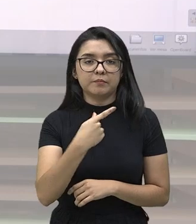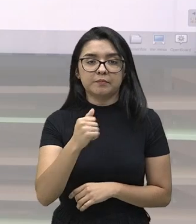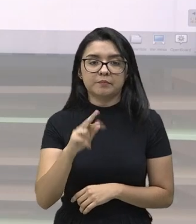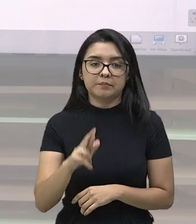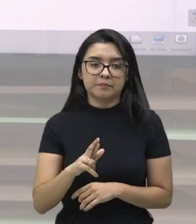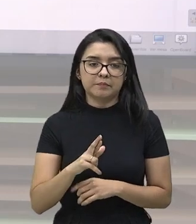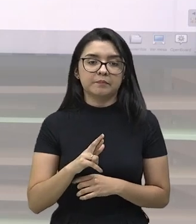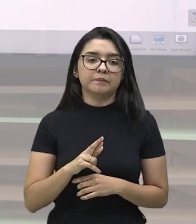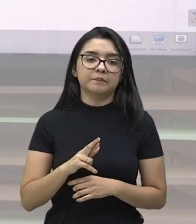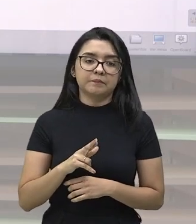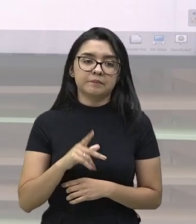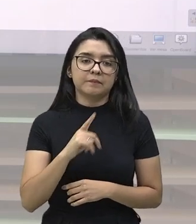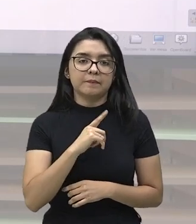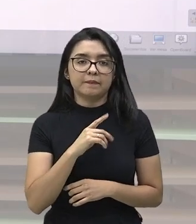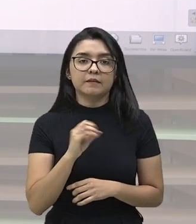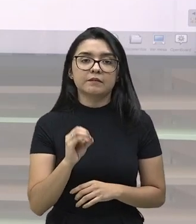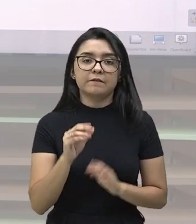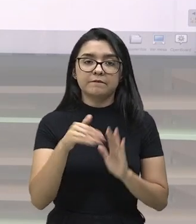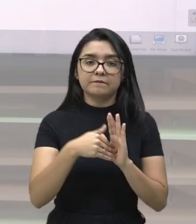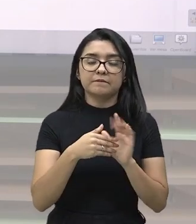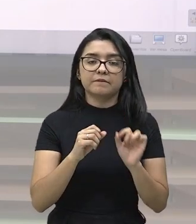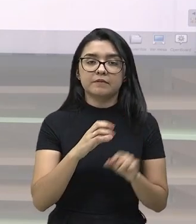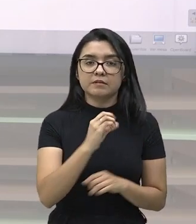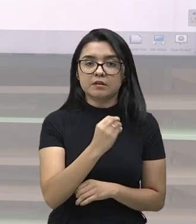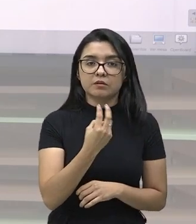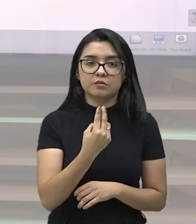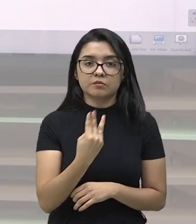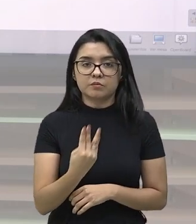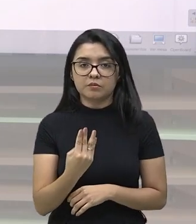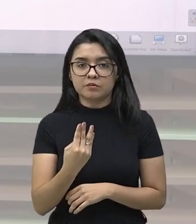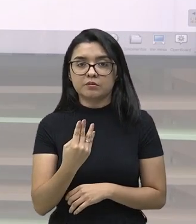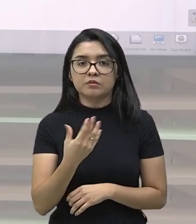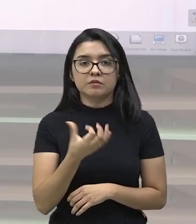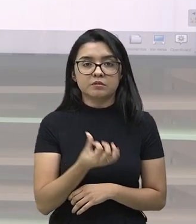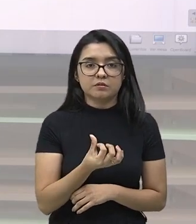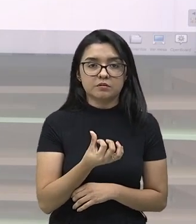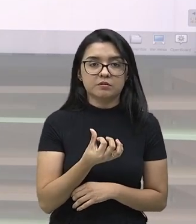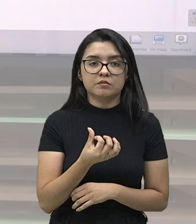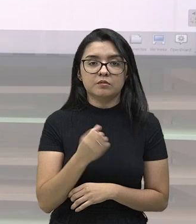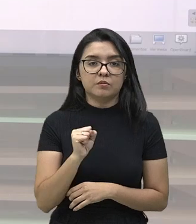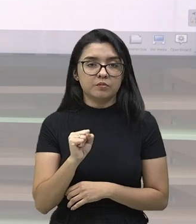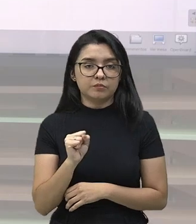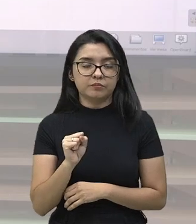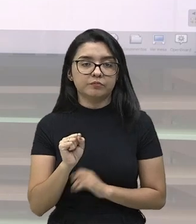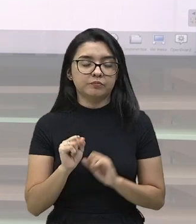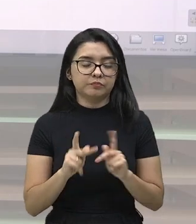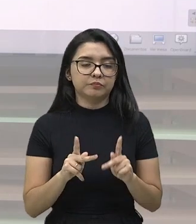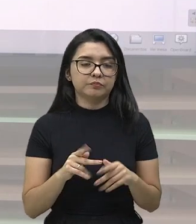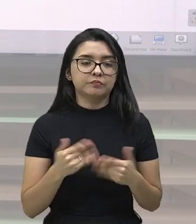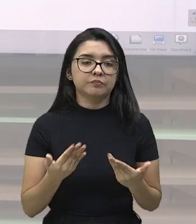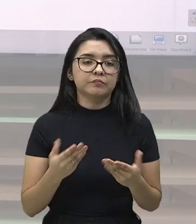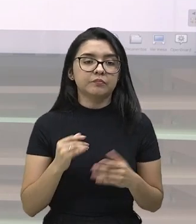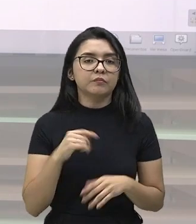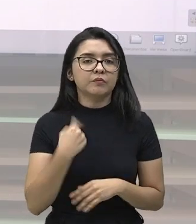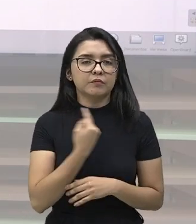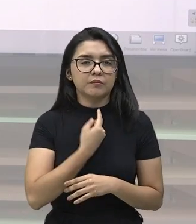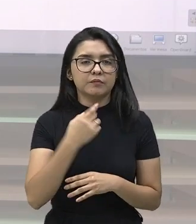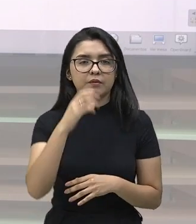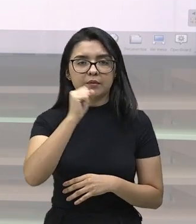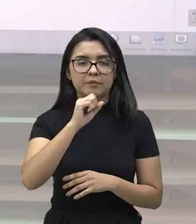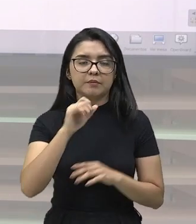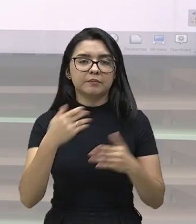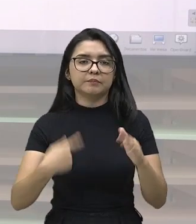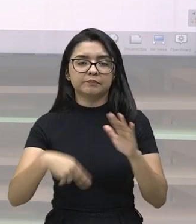ou seja, se ele terminar em 0, 2, 4, 6 ou 8. Quando a gente aprende o critério